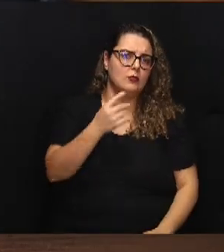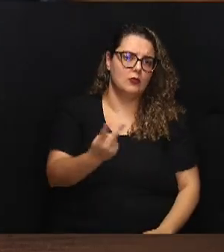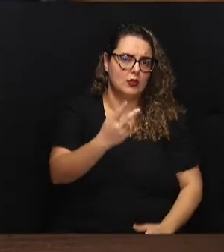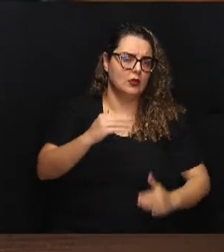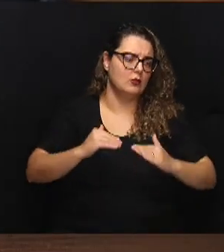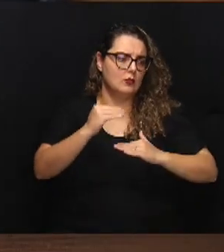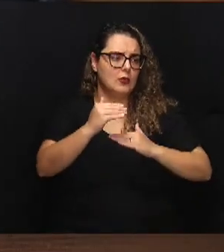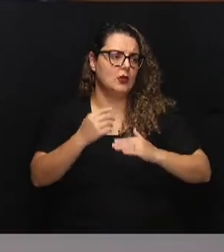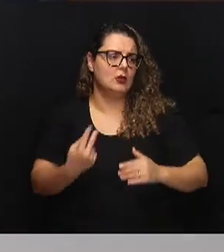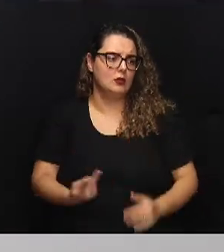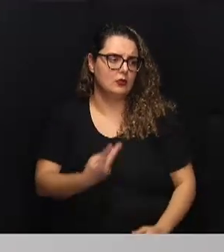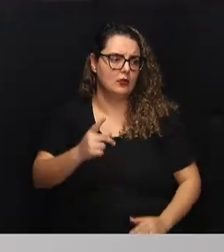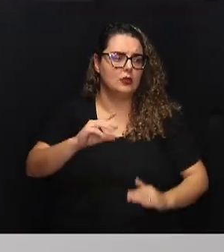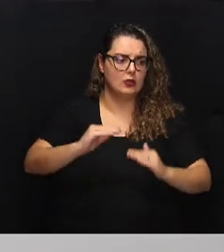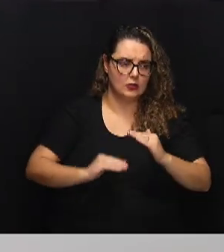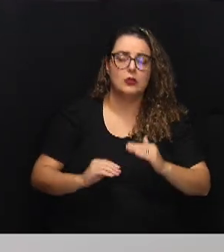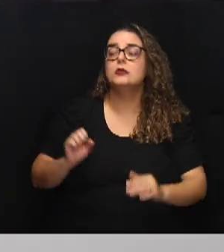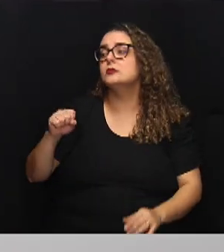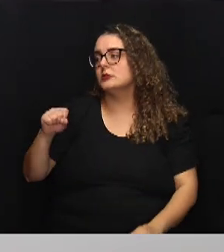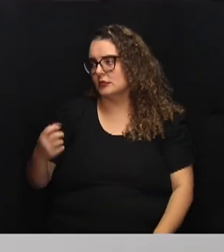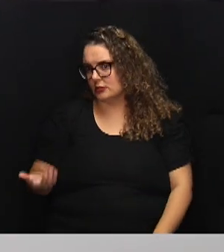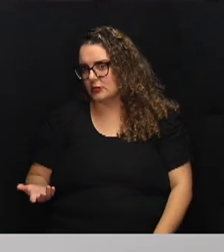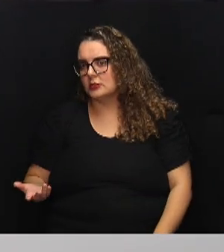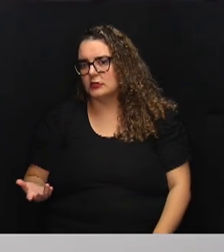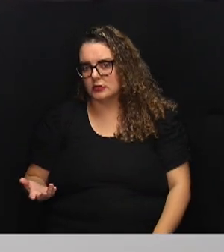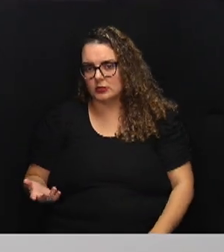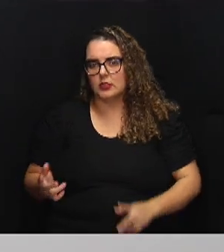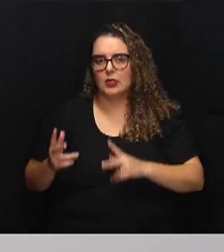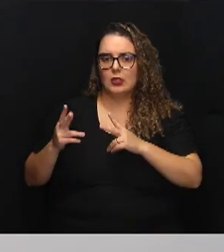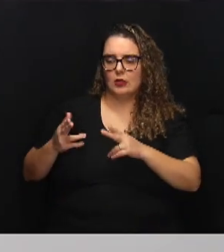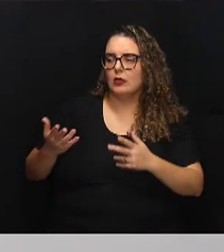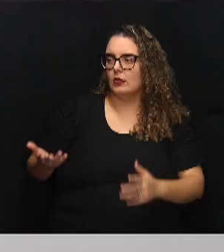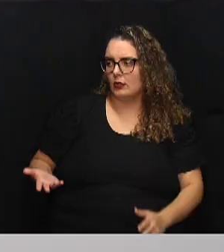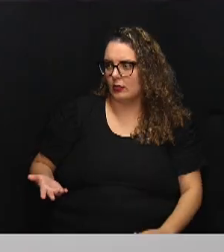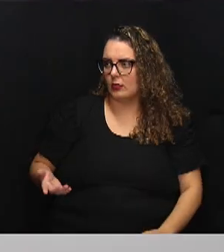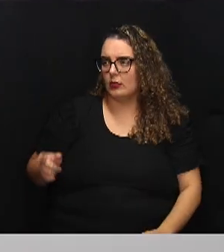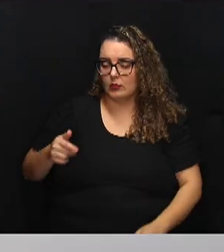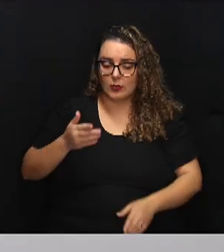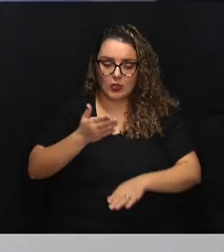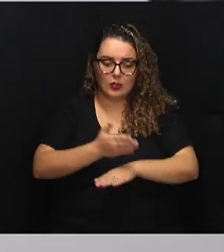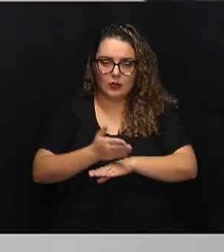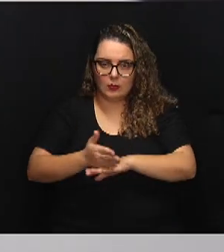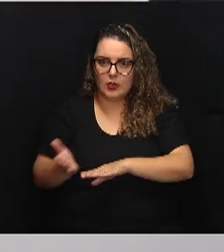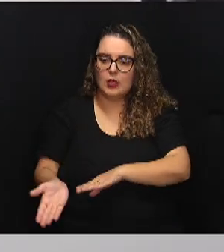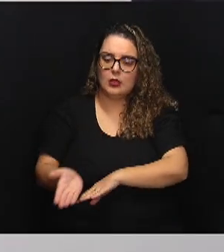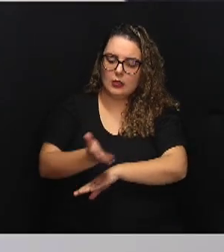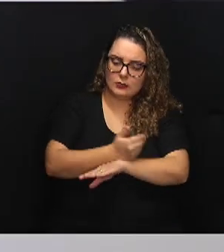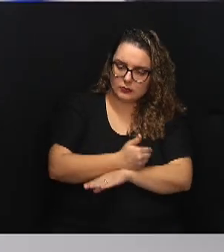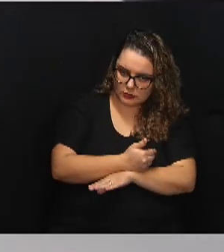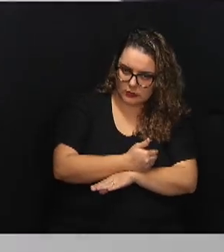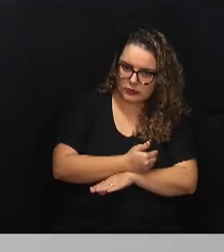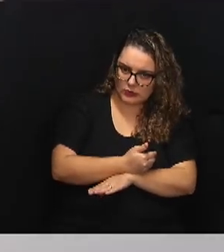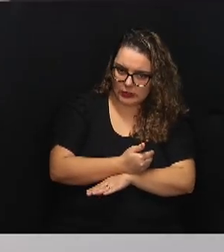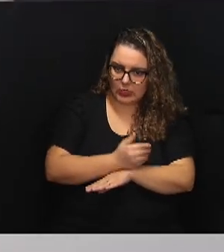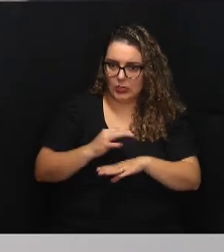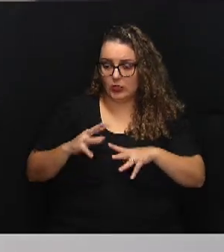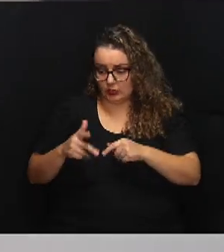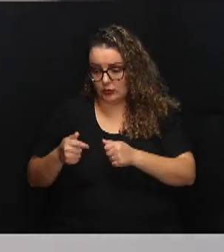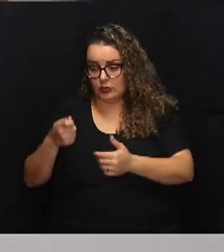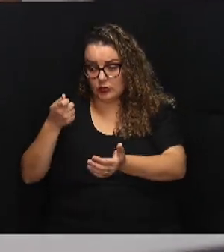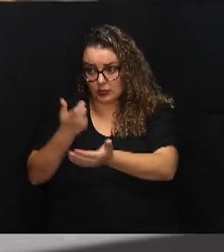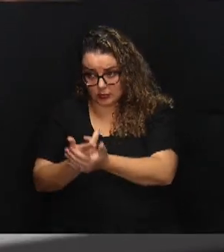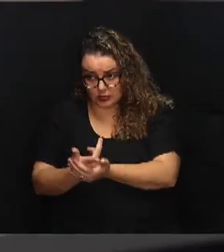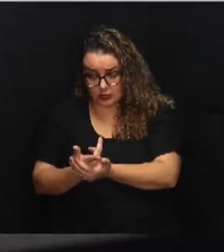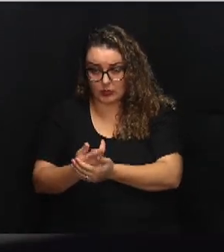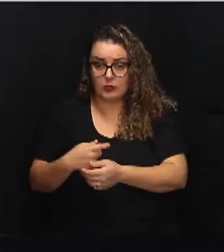máximo, o valor mínimo, né? Exatamente, isso é uma etapa anterior, né? Toda compra requer